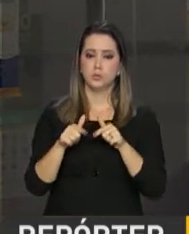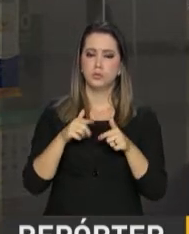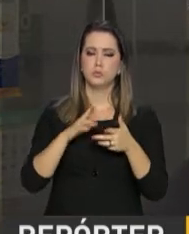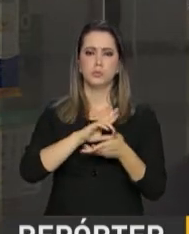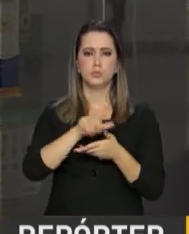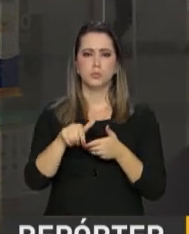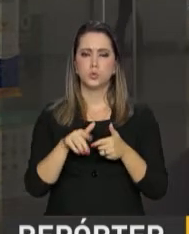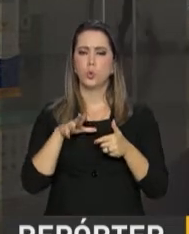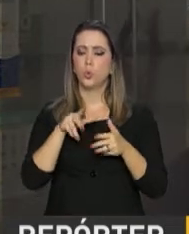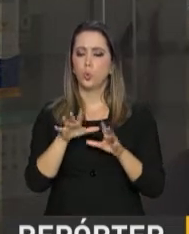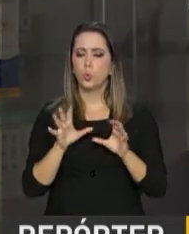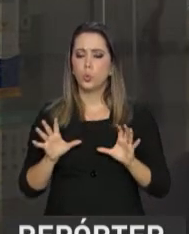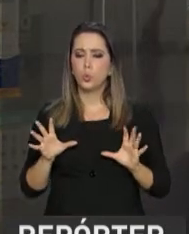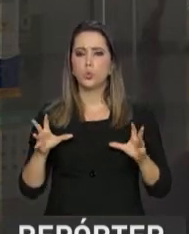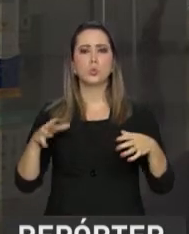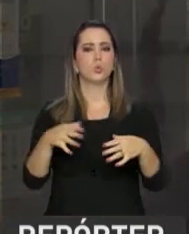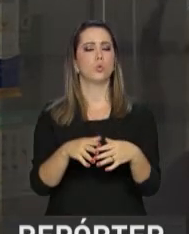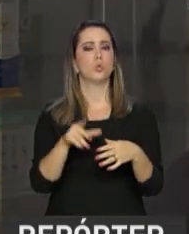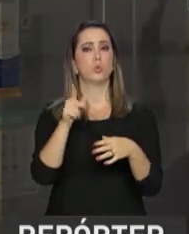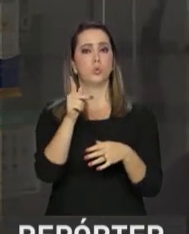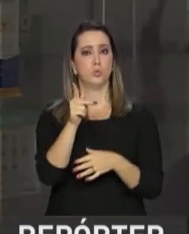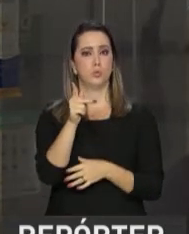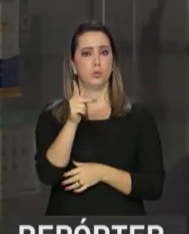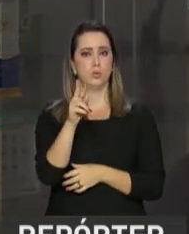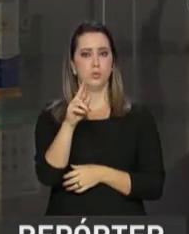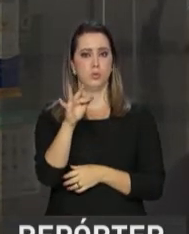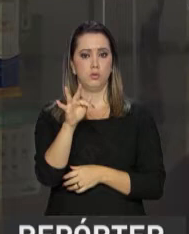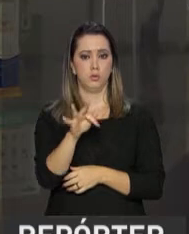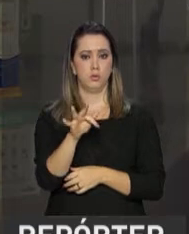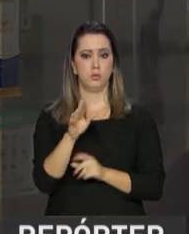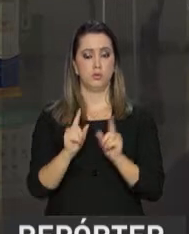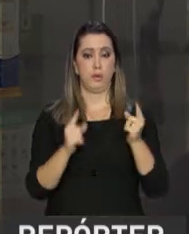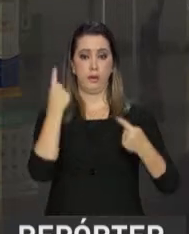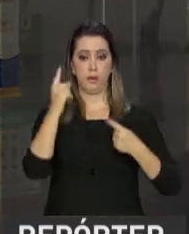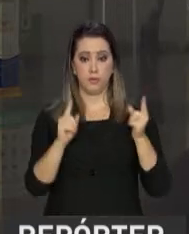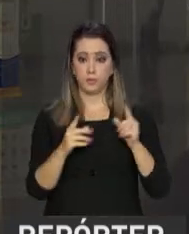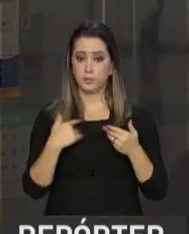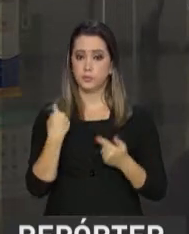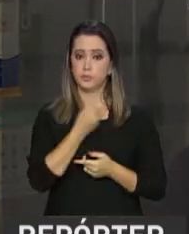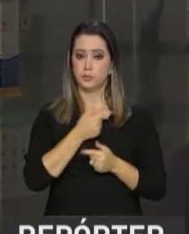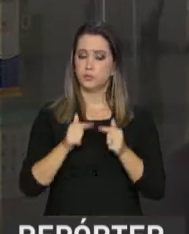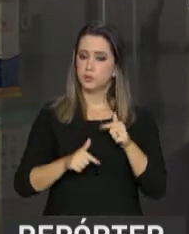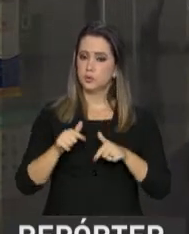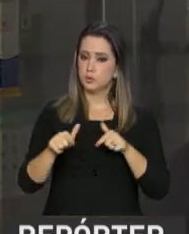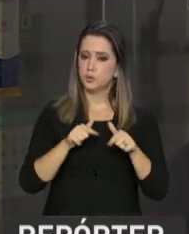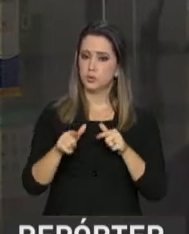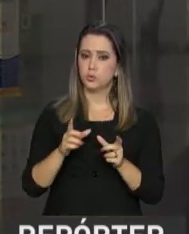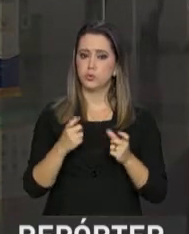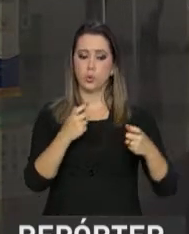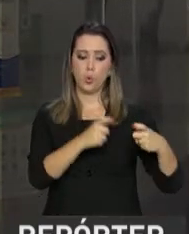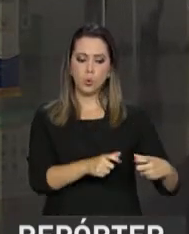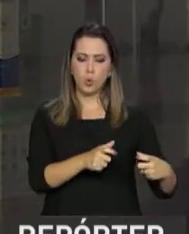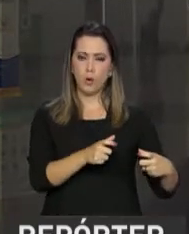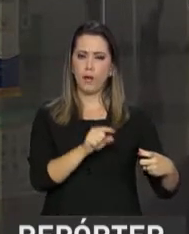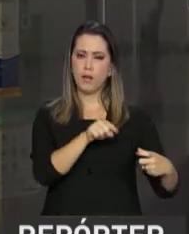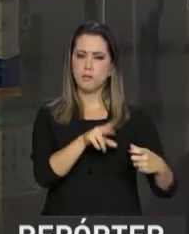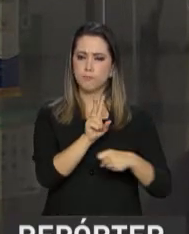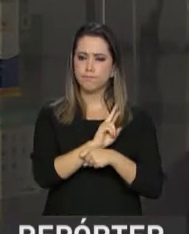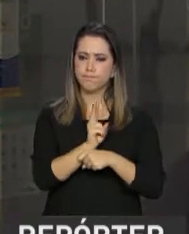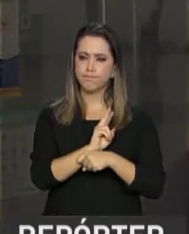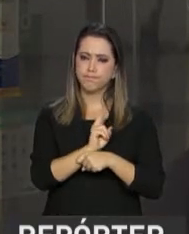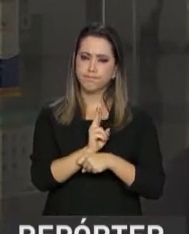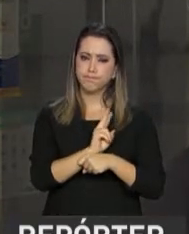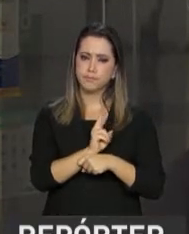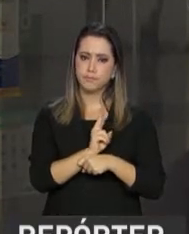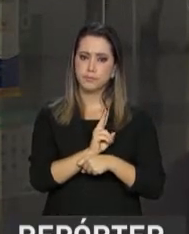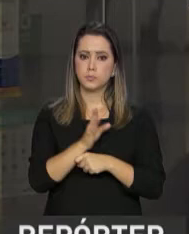operacionais. Então toda a estrutura da PRF ela está voltada para a Operação Carnaval. A gente vai posicionar eles naqueles pontos críticos, principalmente